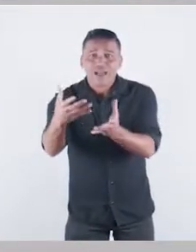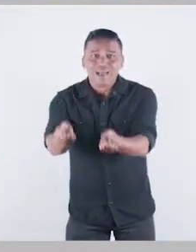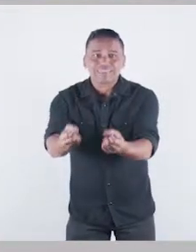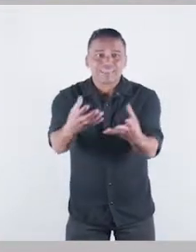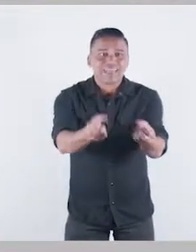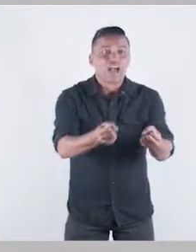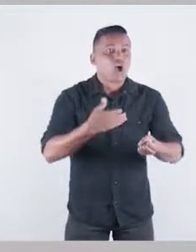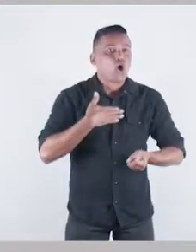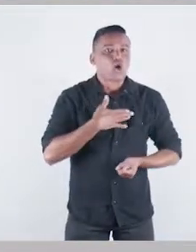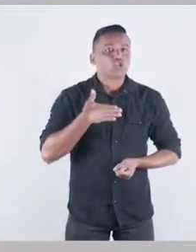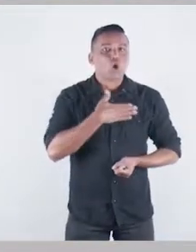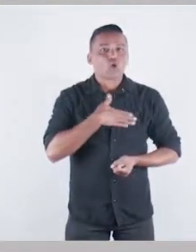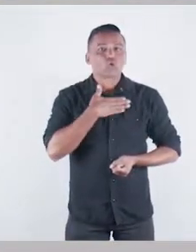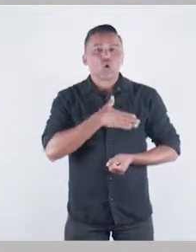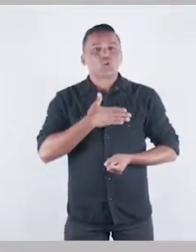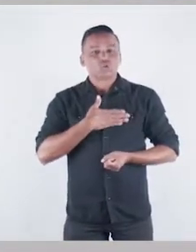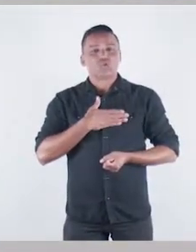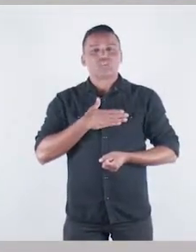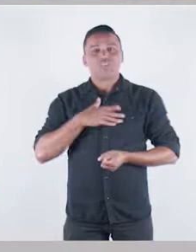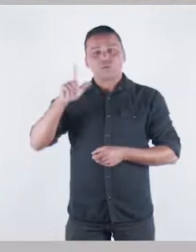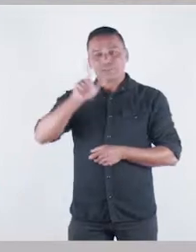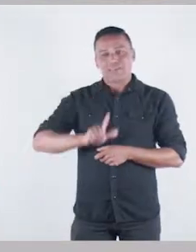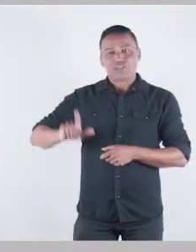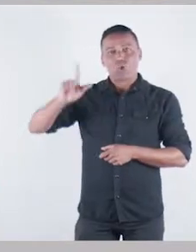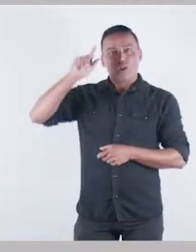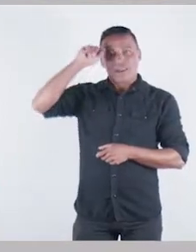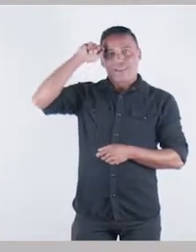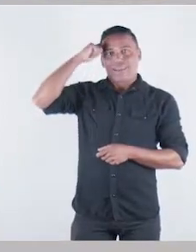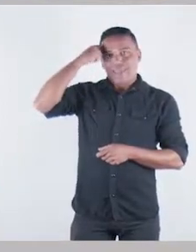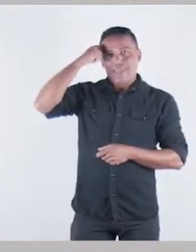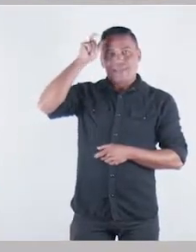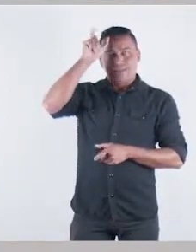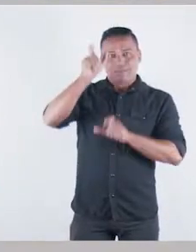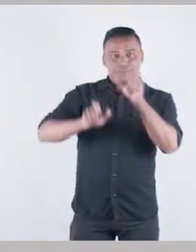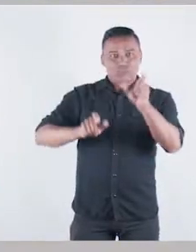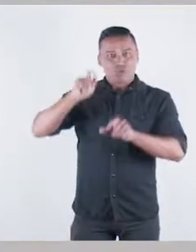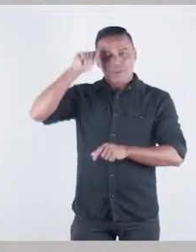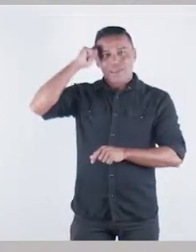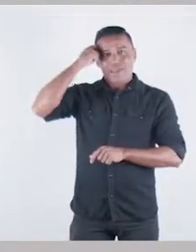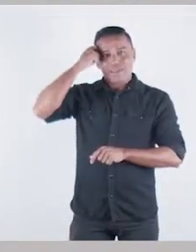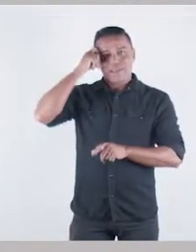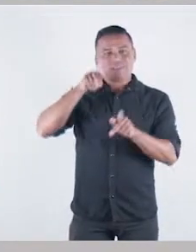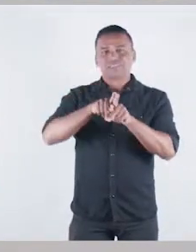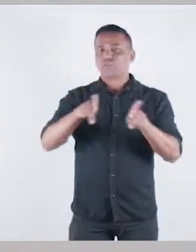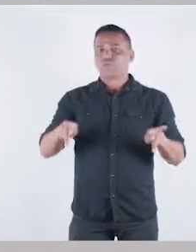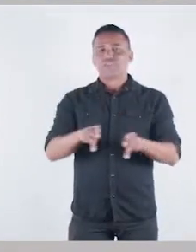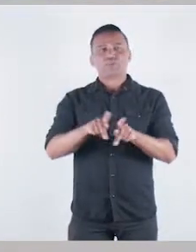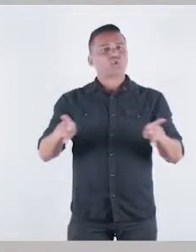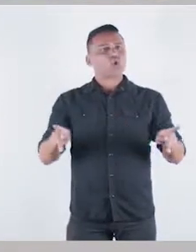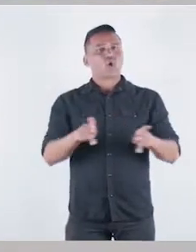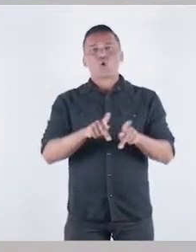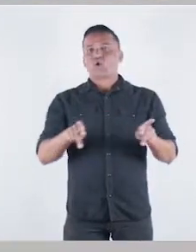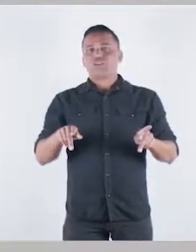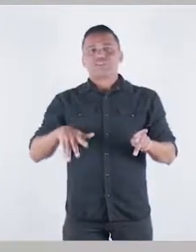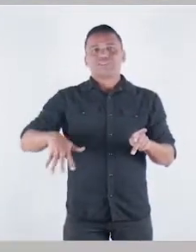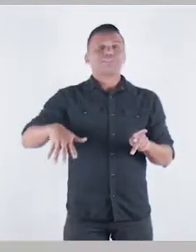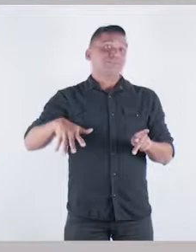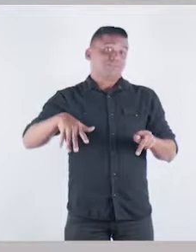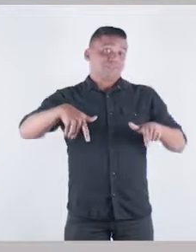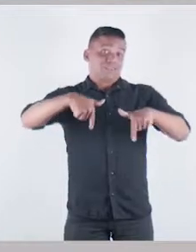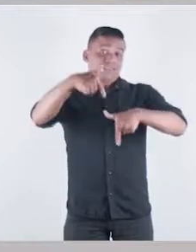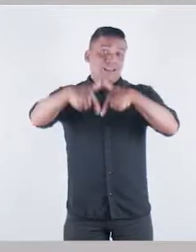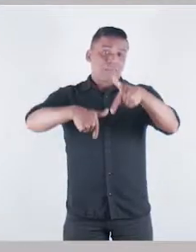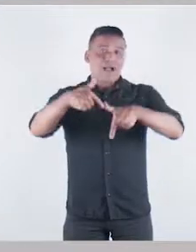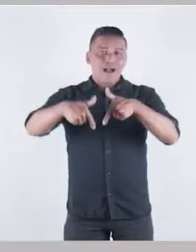Dentro essa questão da literatura negra, ela tem uma resposta legal por parte de professores, principalmente professores negros, que levam os